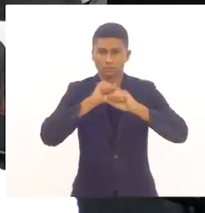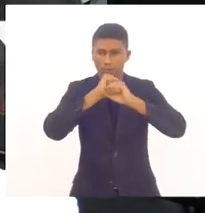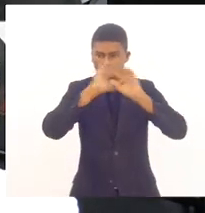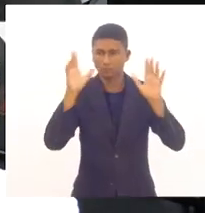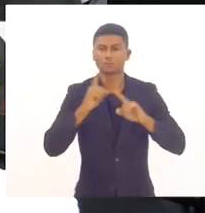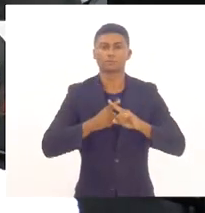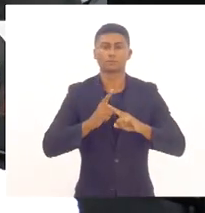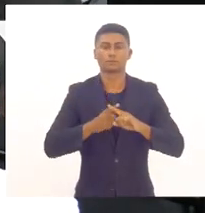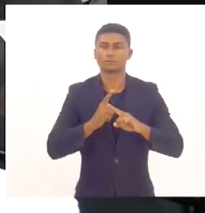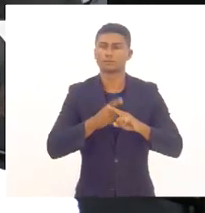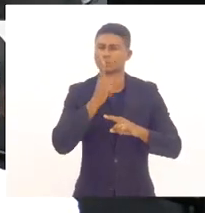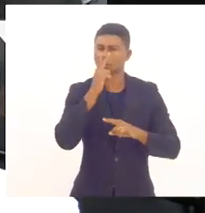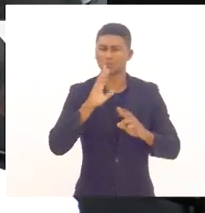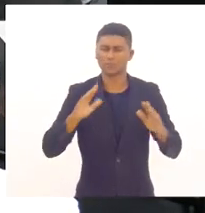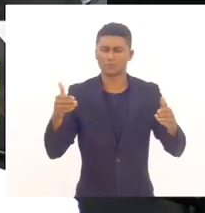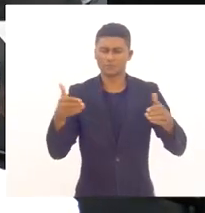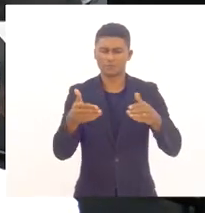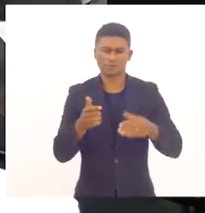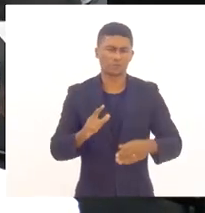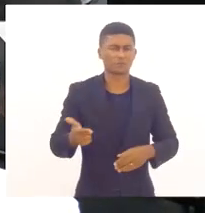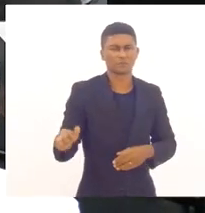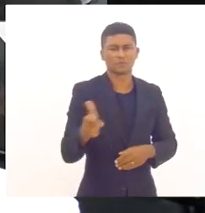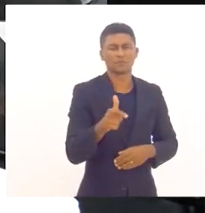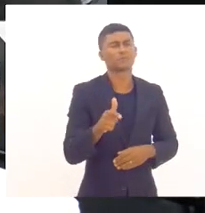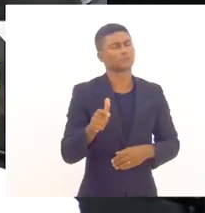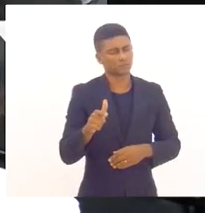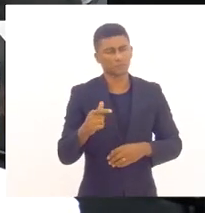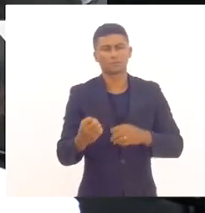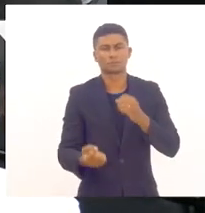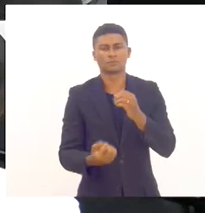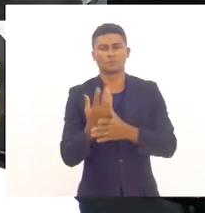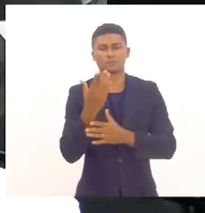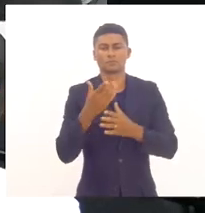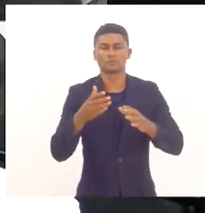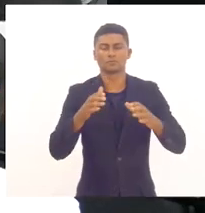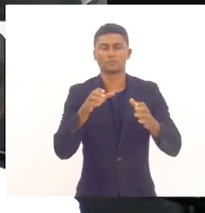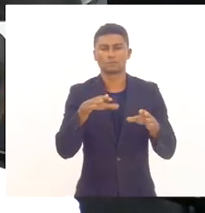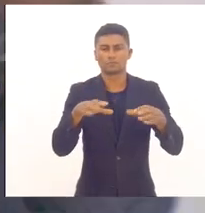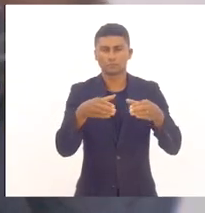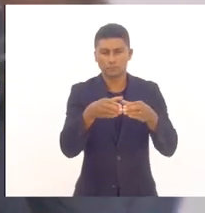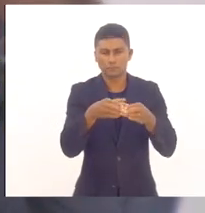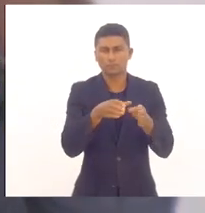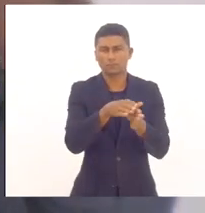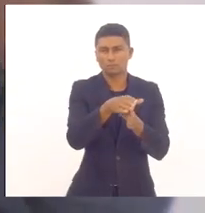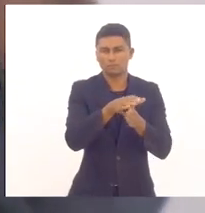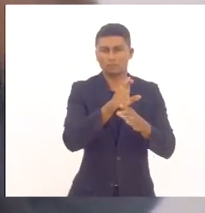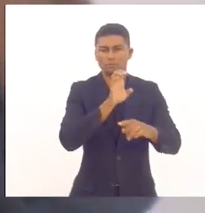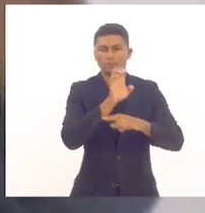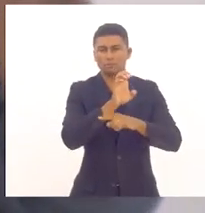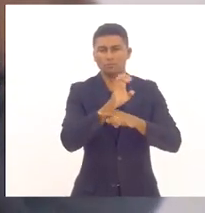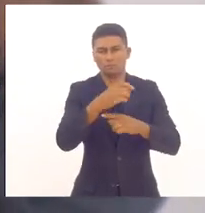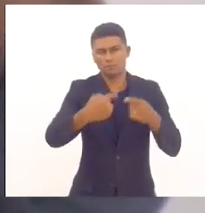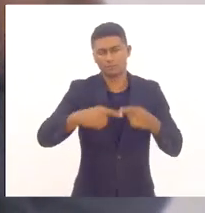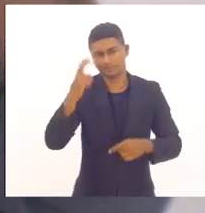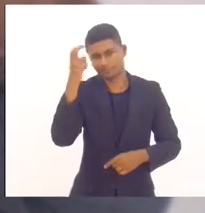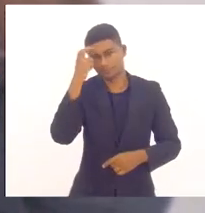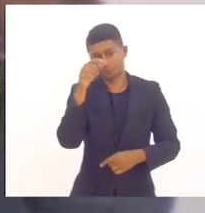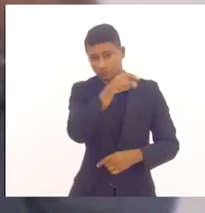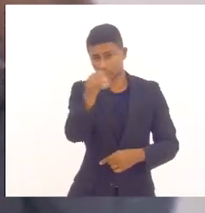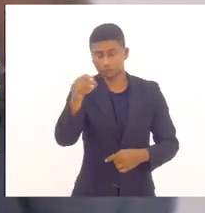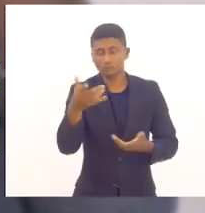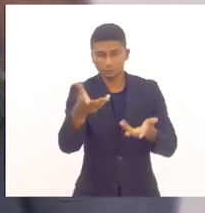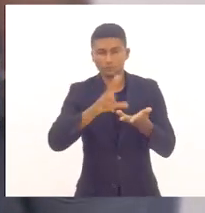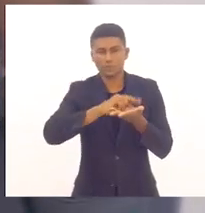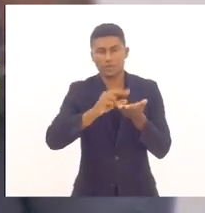como se esse fórum não existe. O fórum ele foi criado dentro do Conselho Estadual de Política Cultural. Quem quiser tem uma ata pública com papel